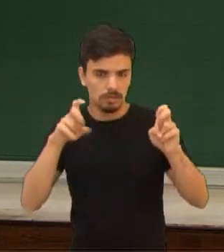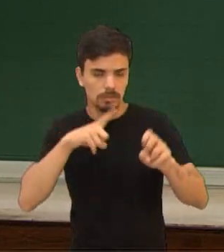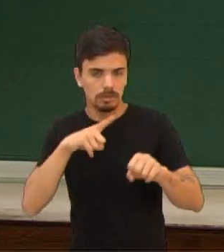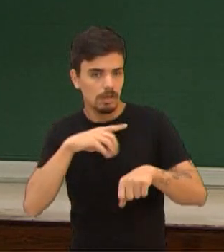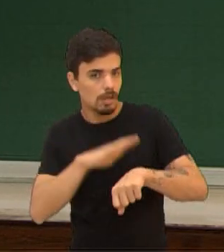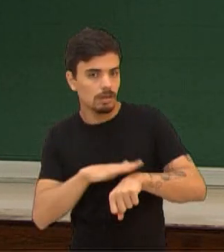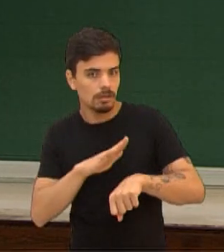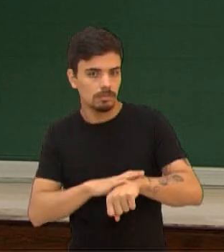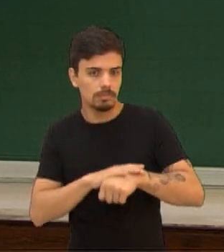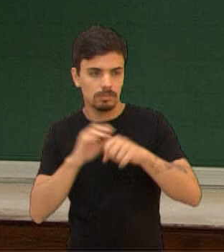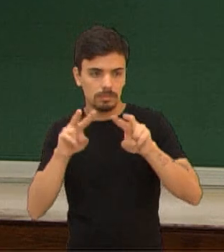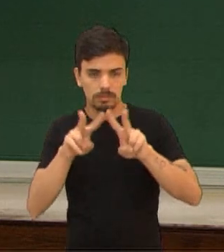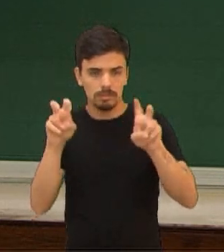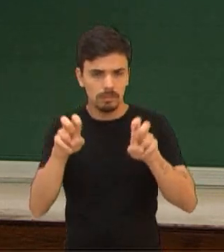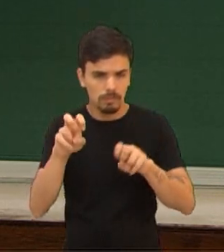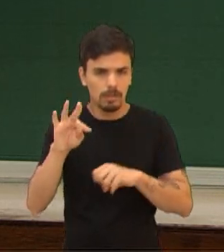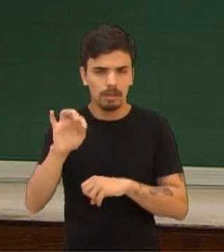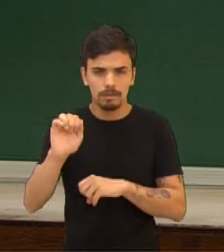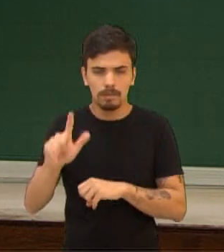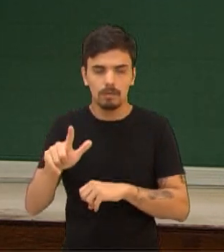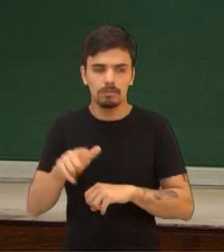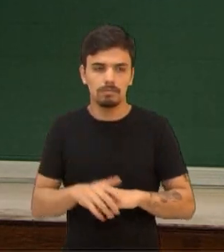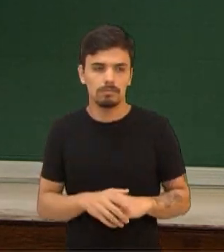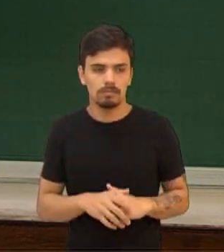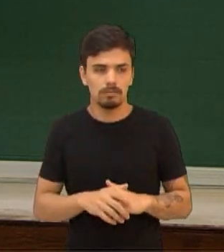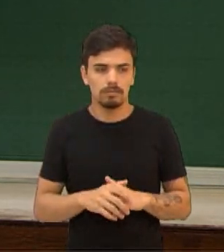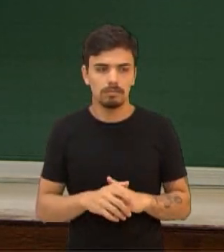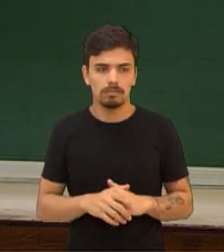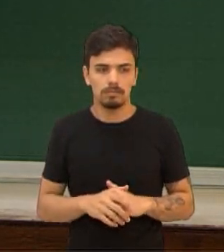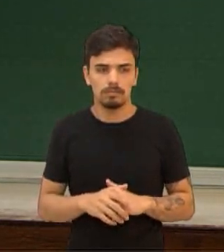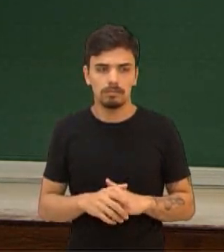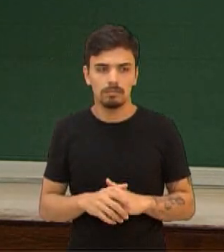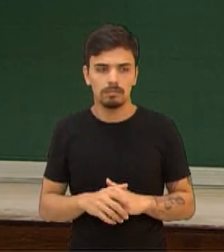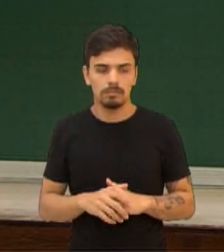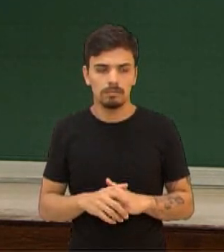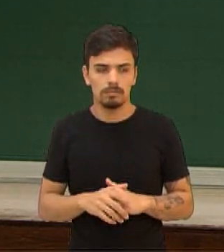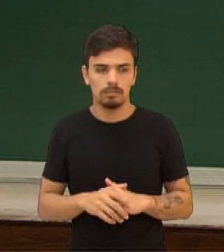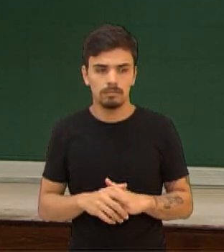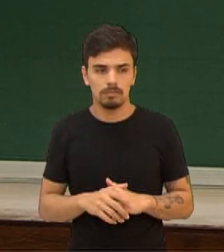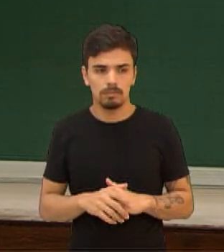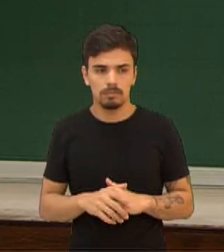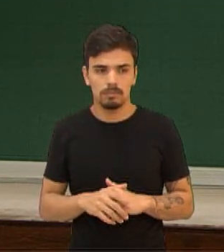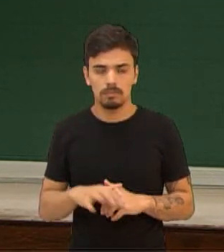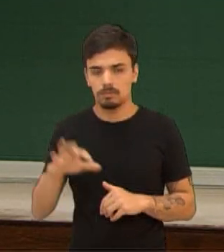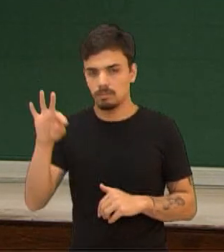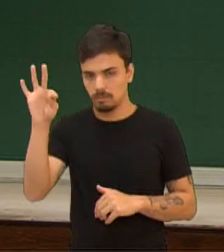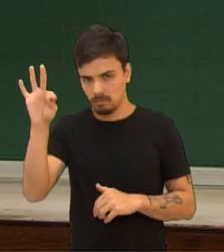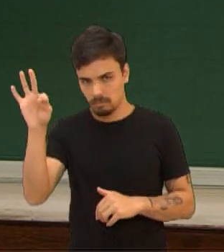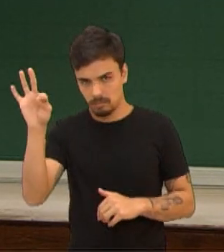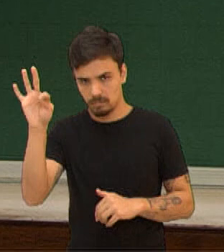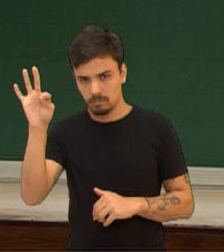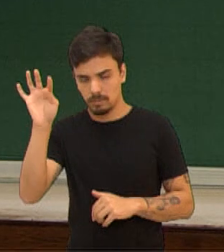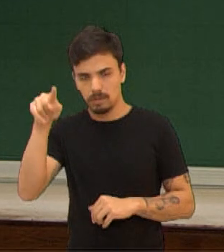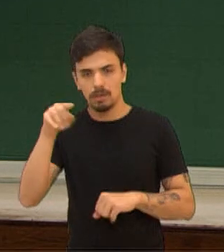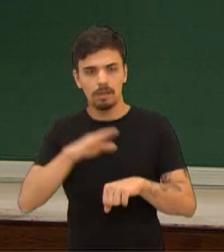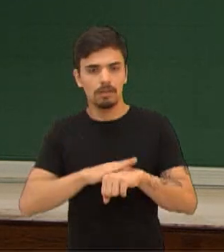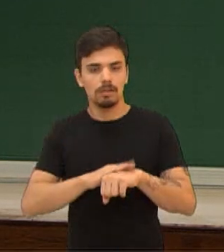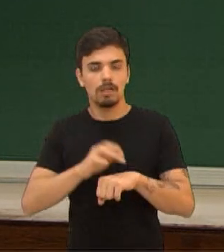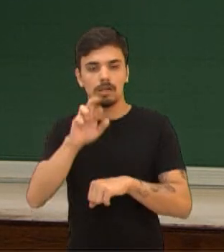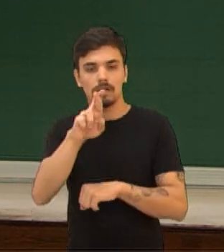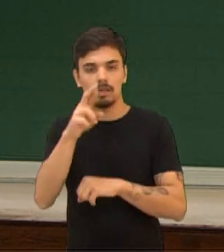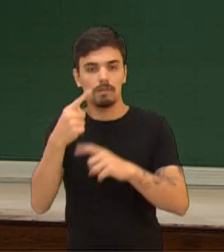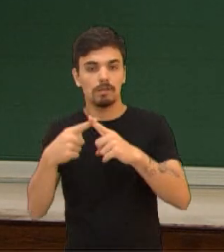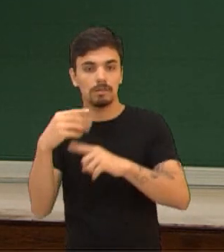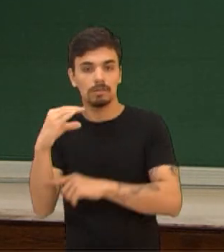tempo chamado tempo tal, né? A letra tal grega. Então, esse tempo tal é R vezes